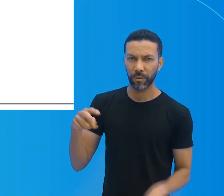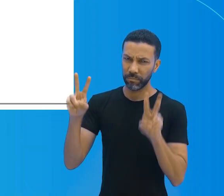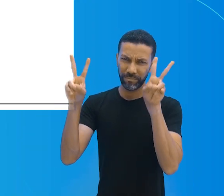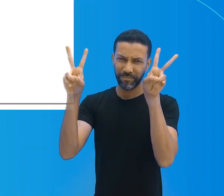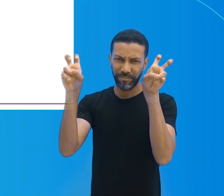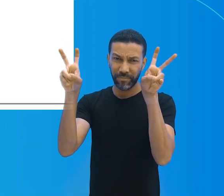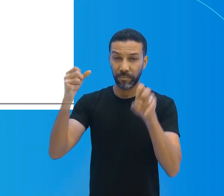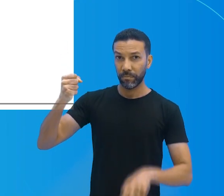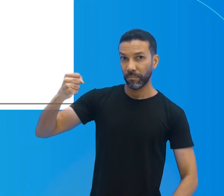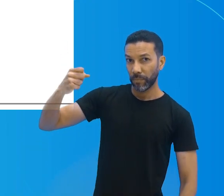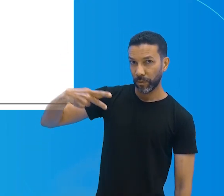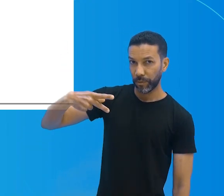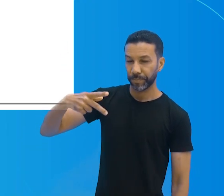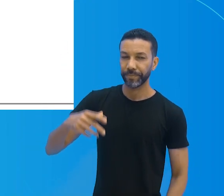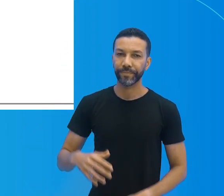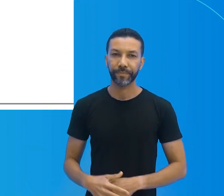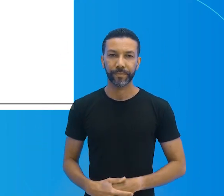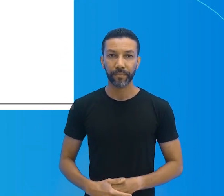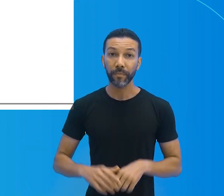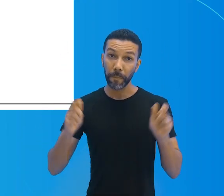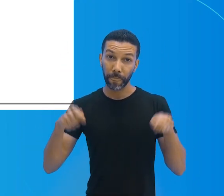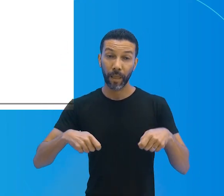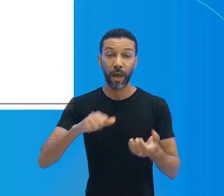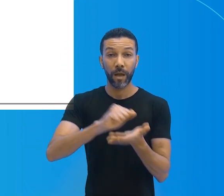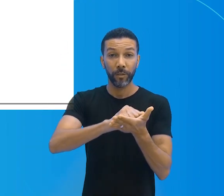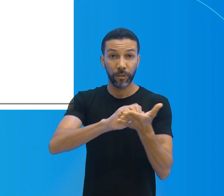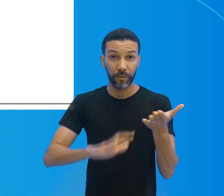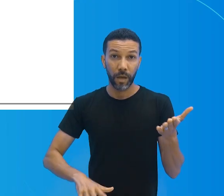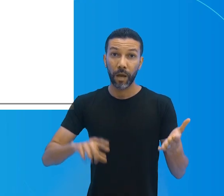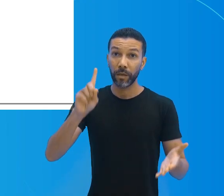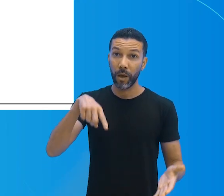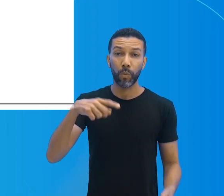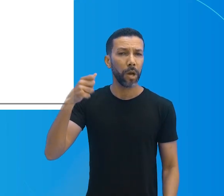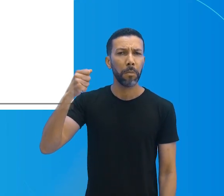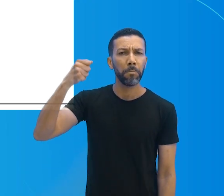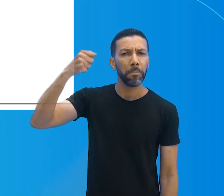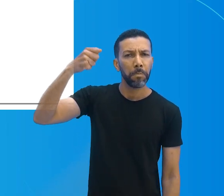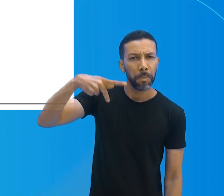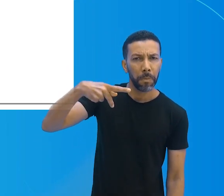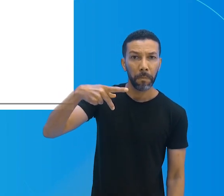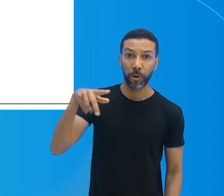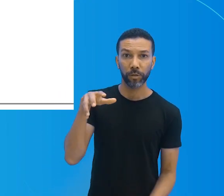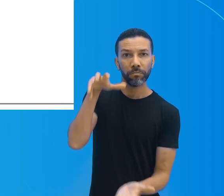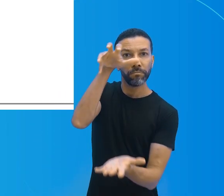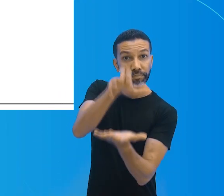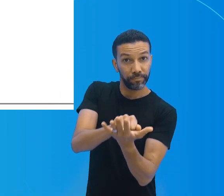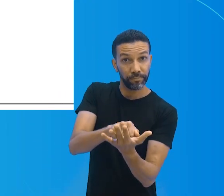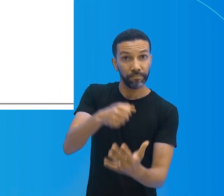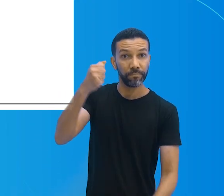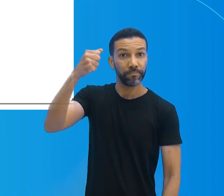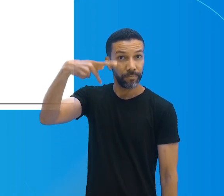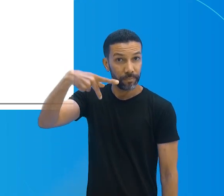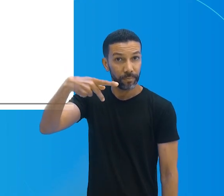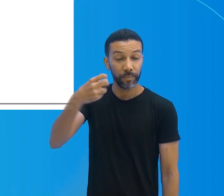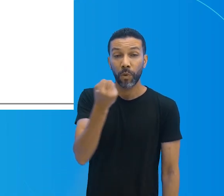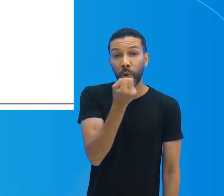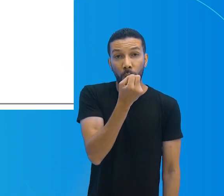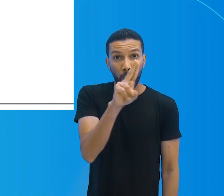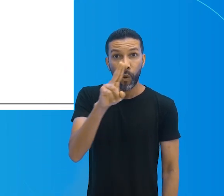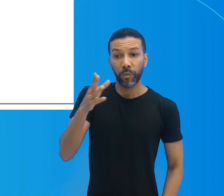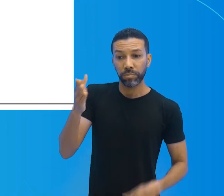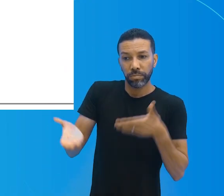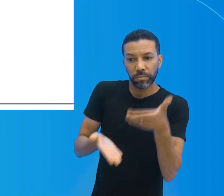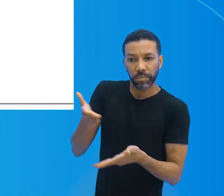aposentadoria, então é possível que a atividade seja efetuar uma aposentadoria ou tratar